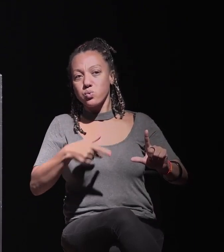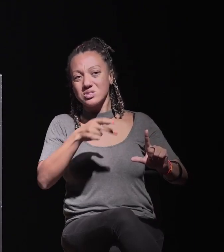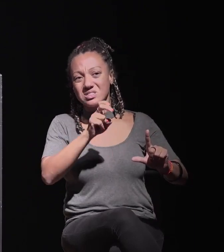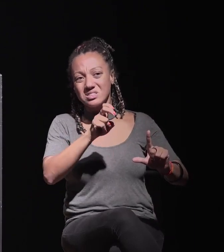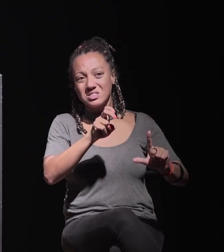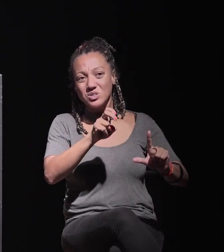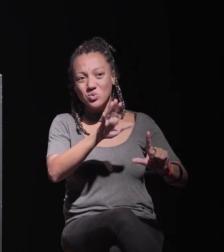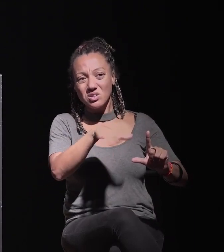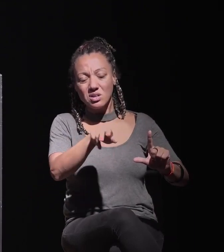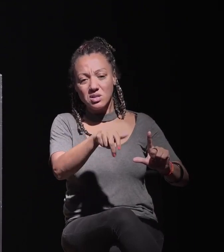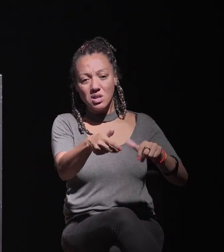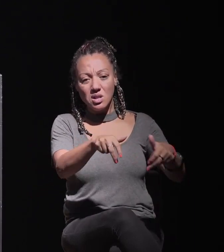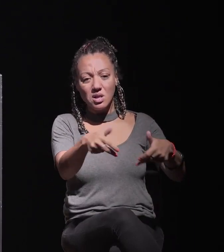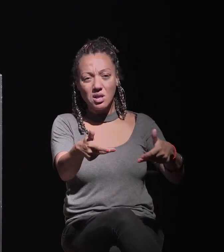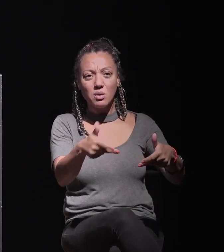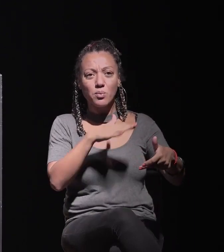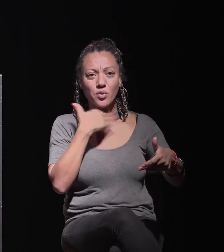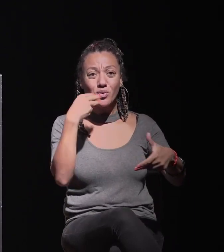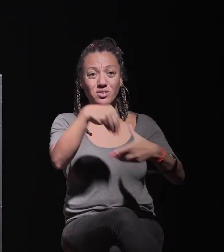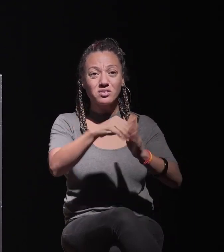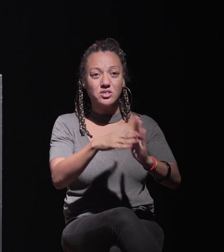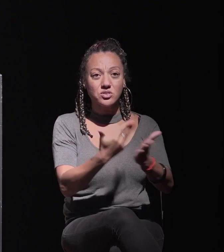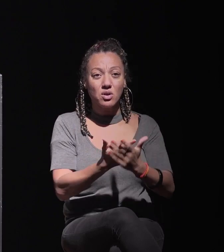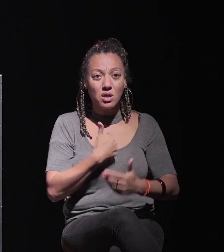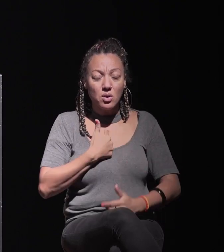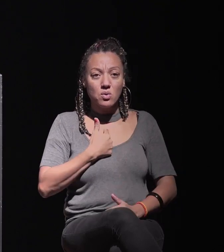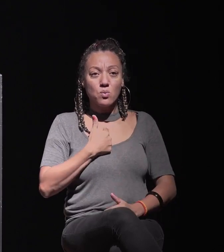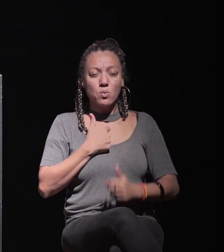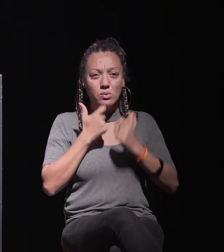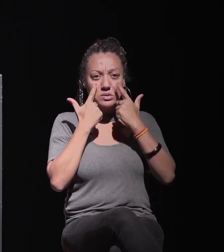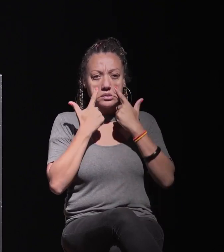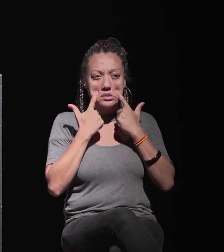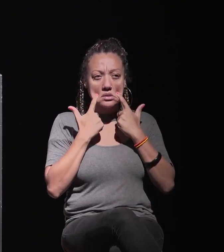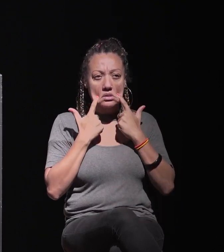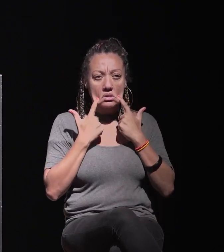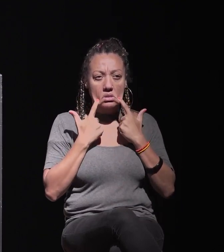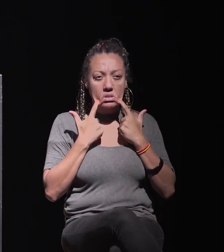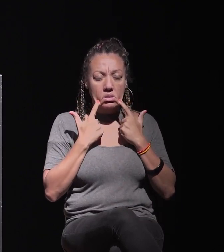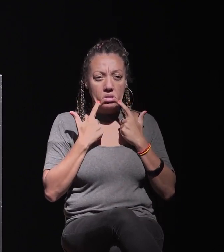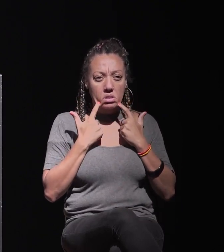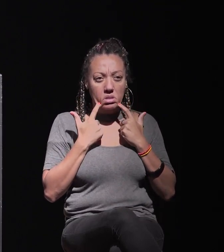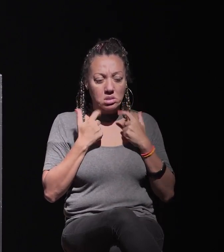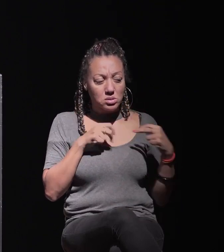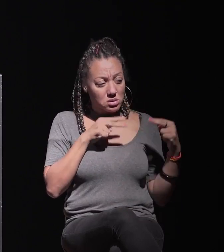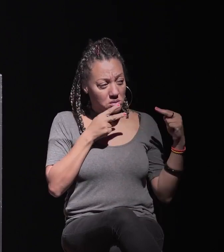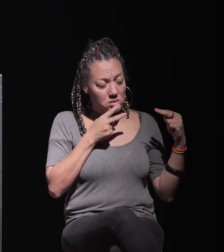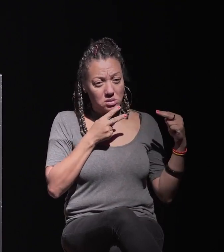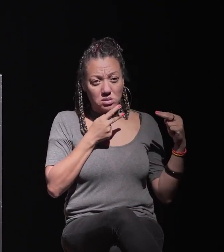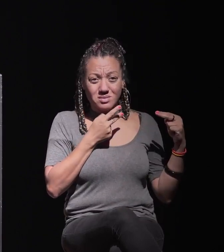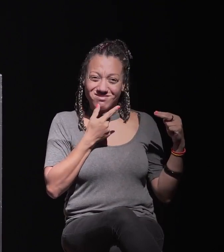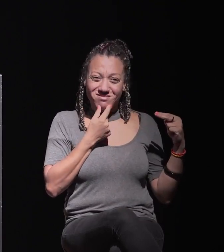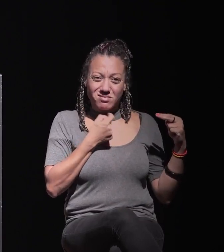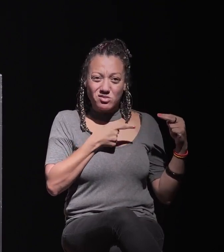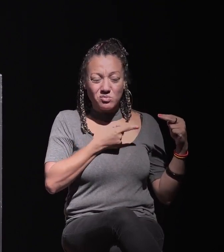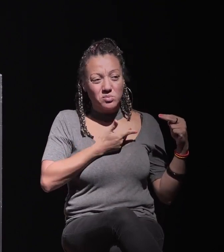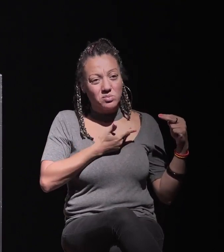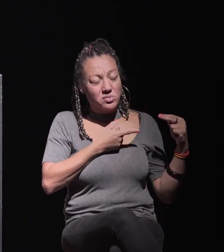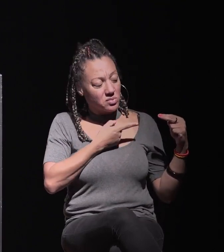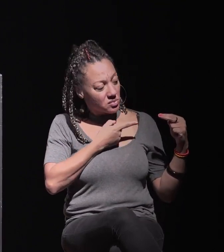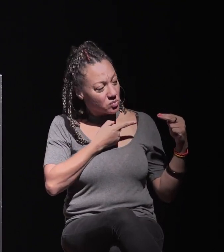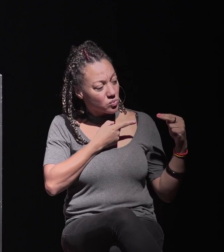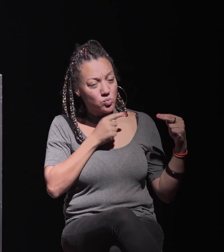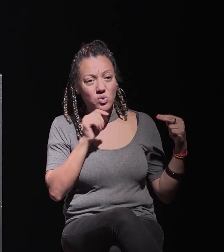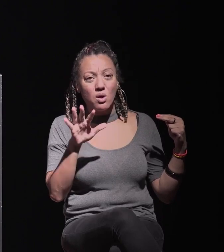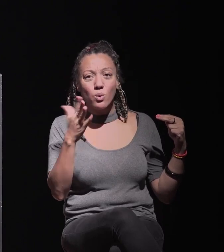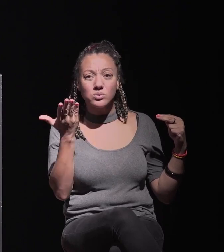crianças mortas numa escola. A minha reação foi chorar, foi olhar para o meu companheiro e pensar, o que está